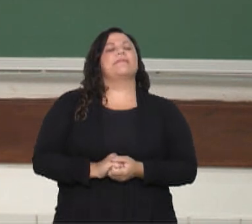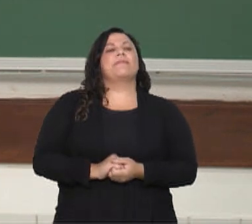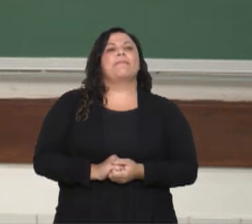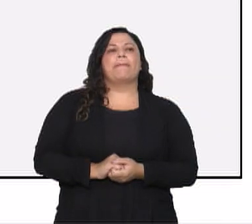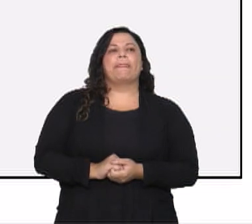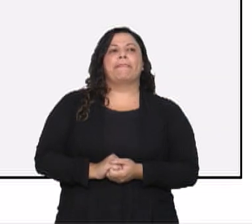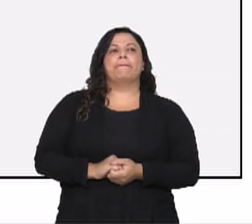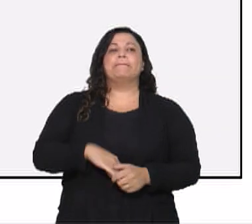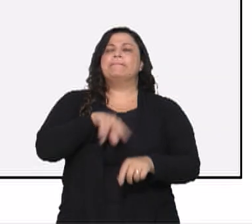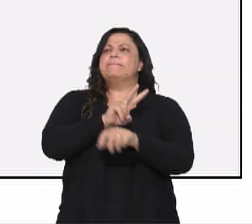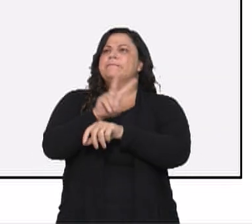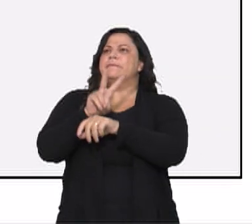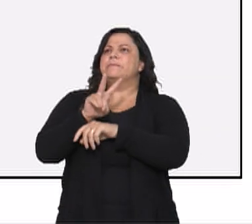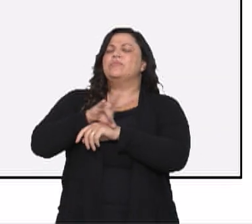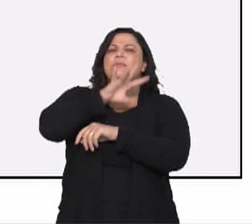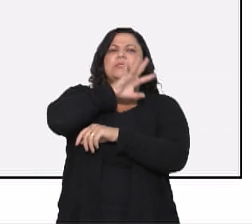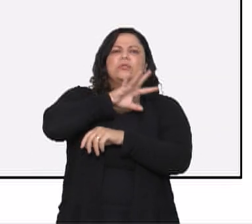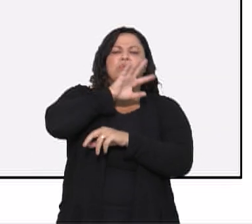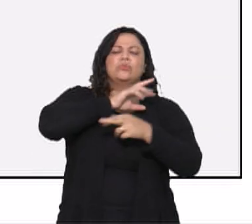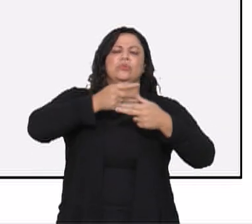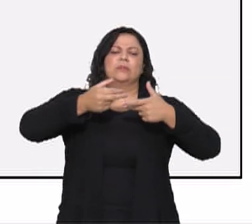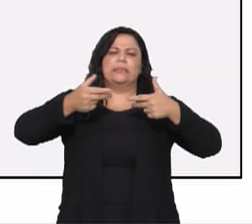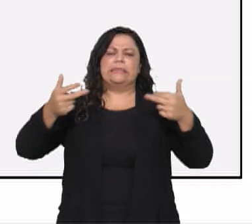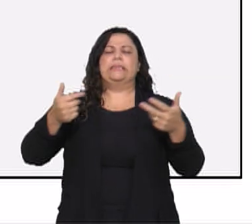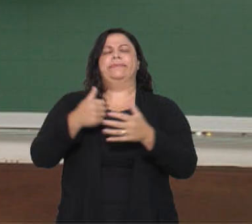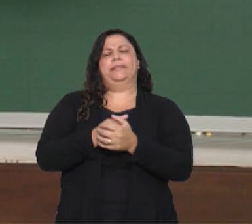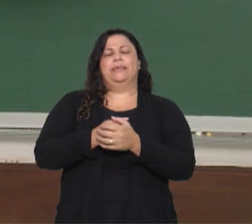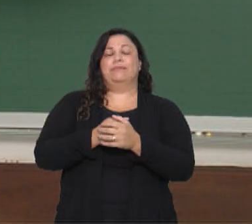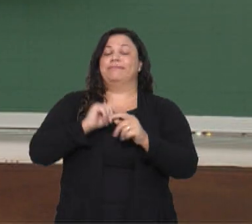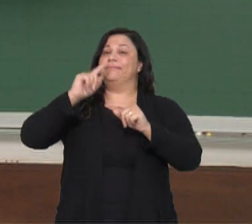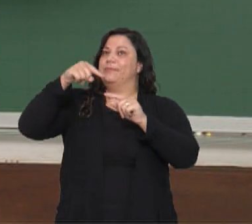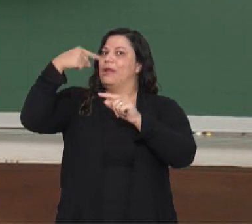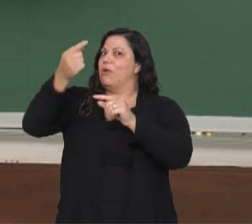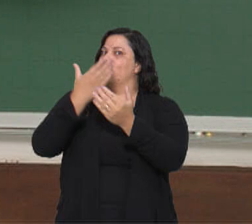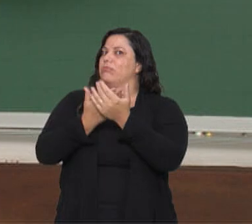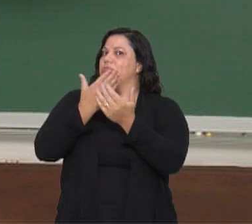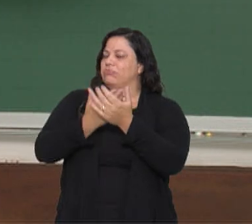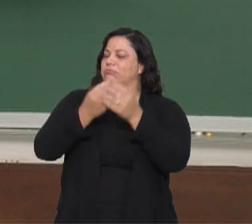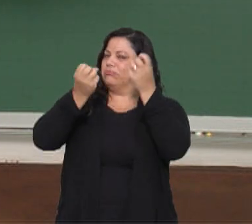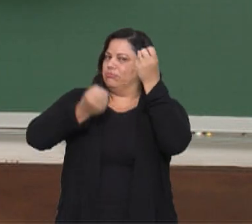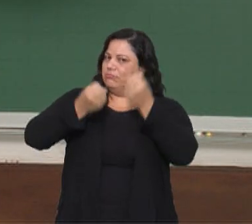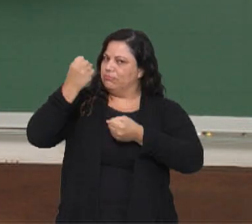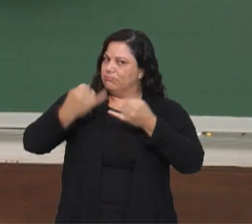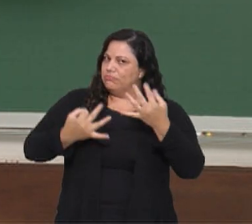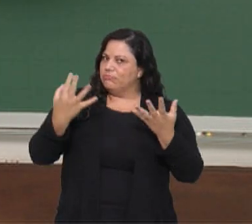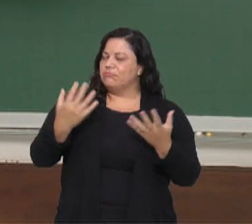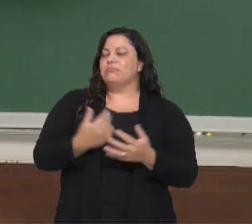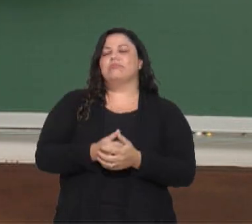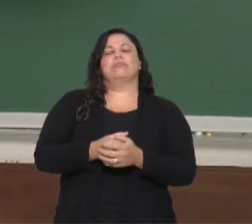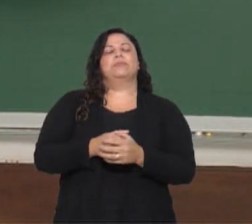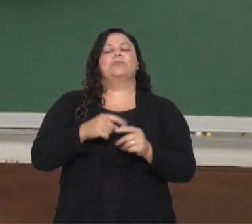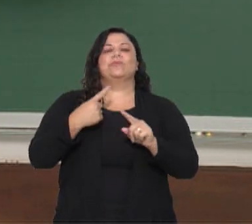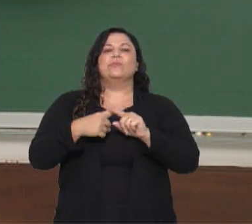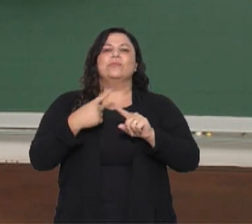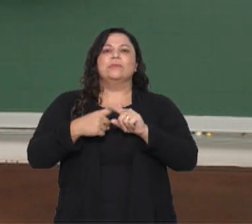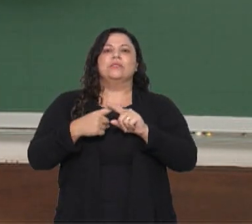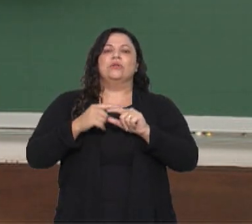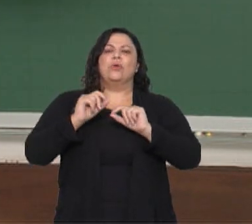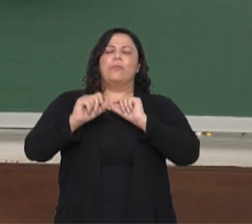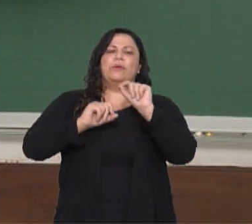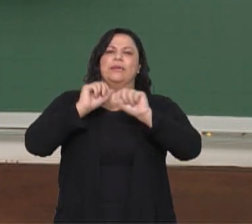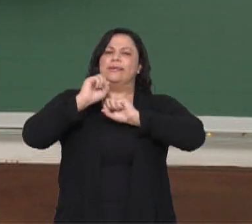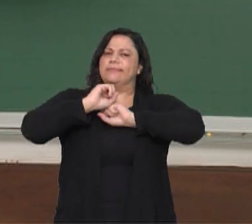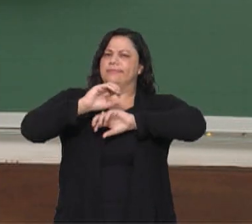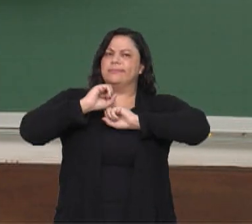Domesticação de animais no período Neolítico, deixamos também para a próxima aula, porque a domesticação se coloca aproximadamente entre 5.500 a.C.